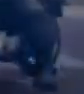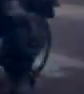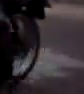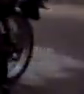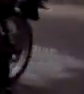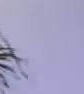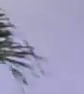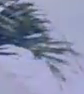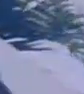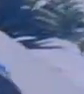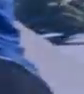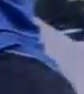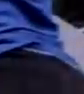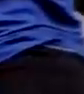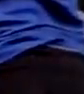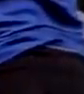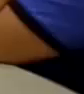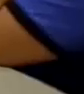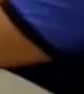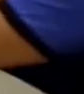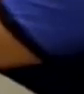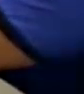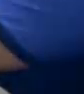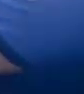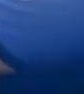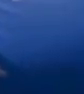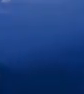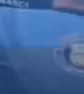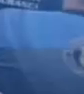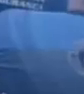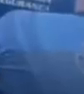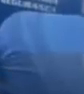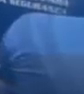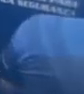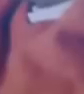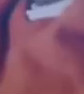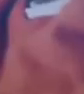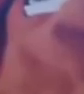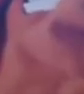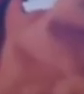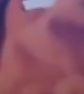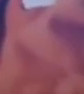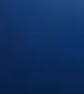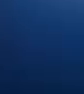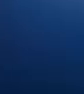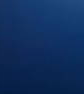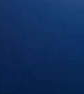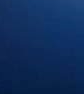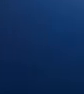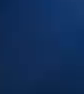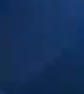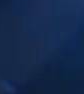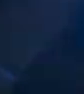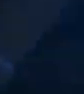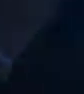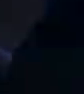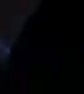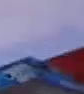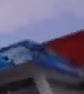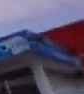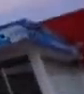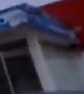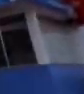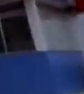tecnologia, agilidade e confiança. É proteção para você e seu patrimônio mais valioso, sua família. E custa bem menos do que